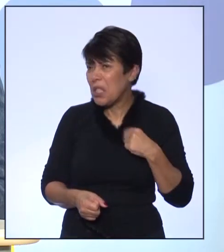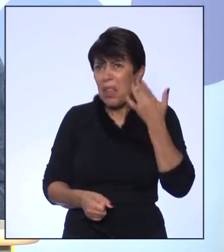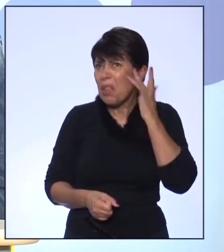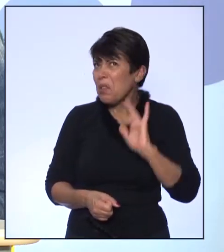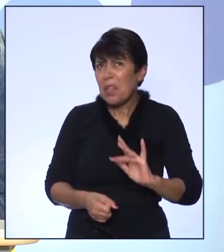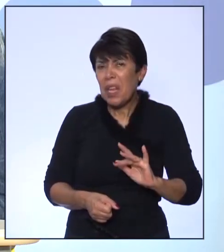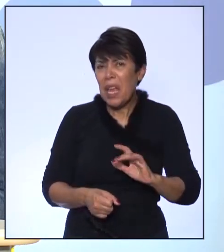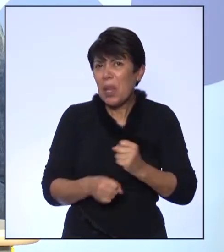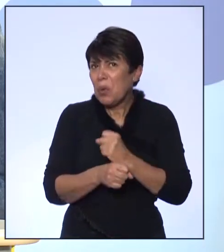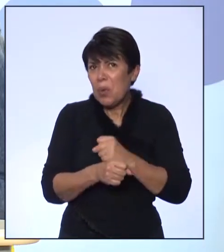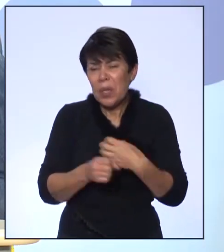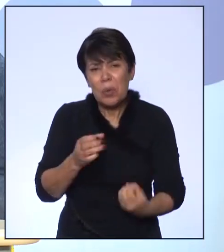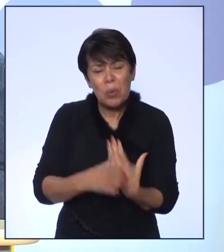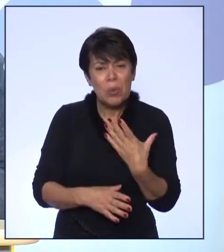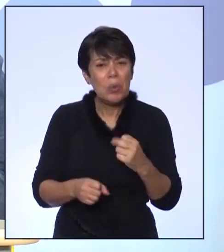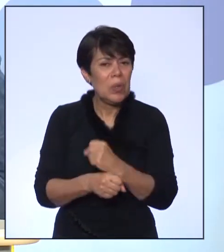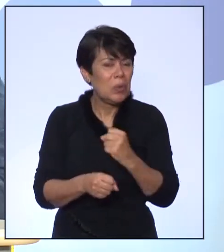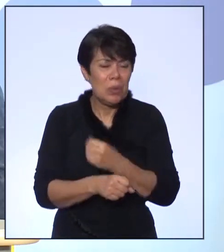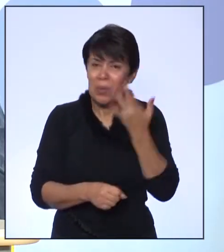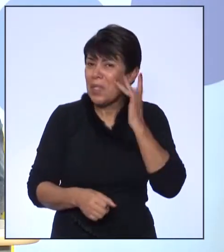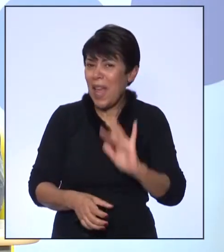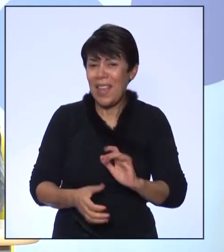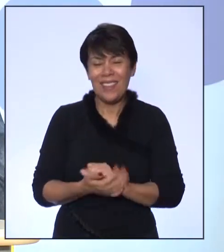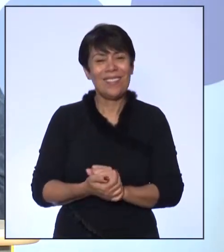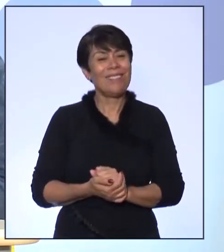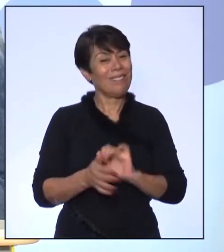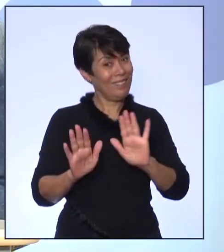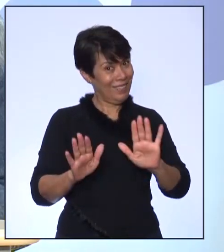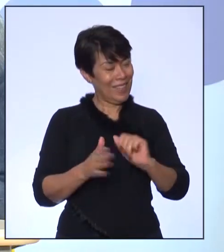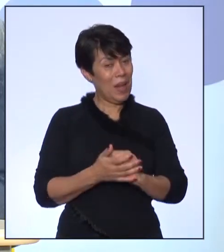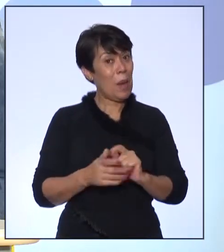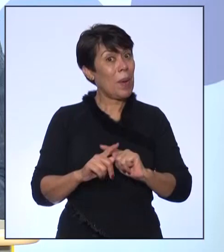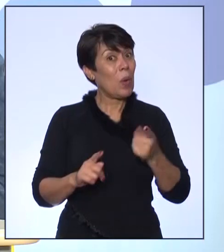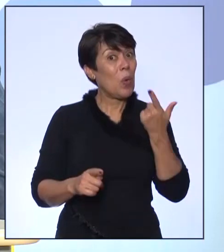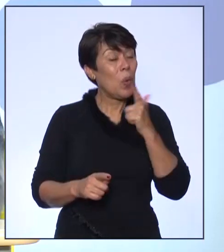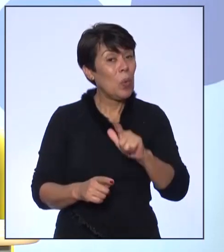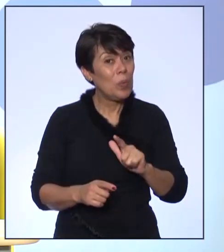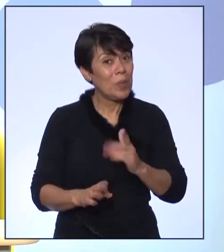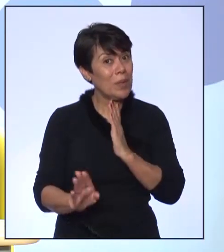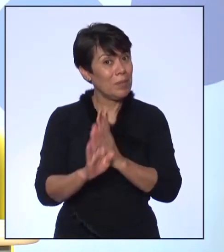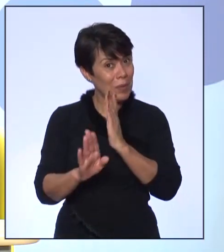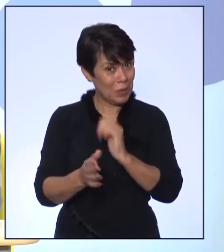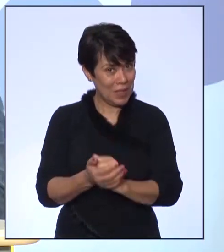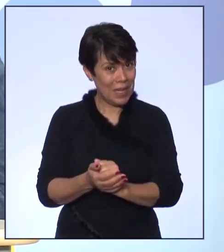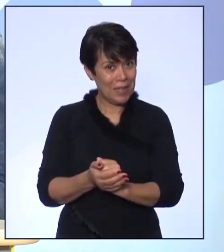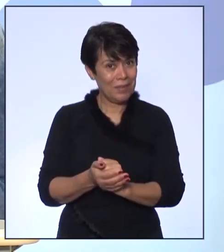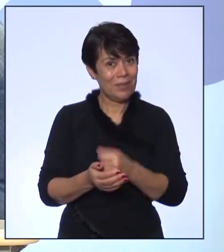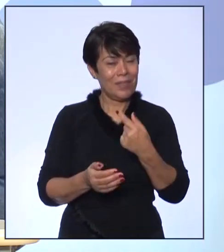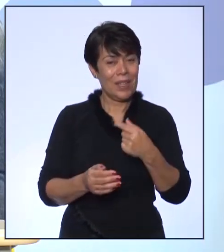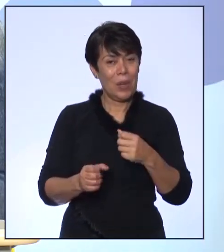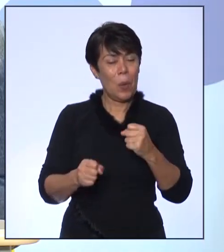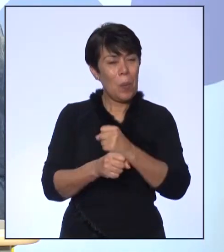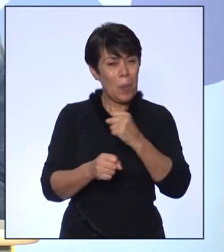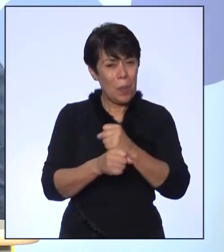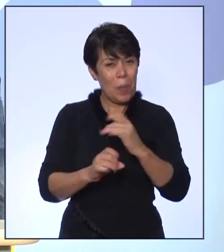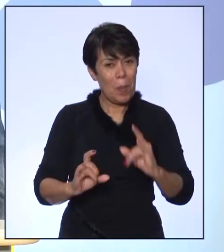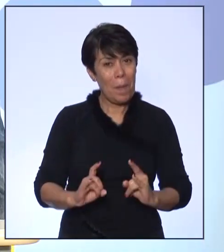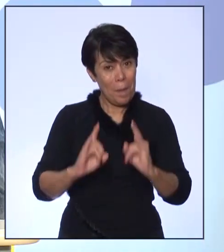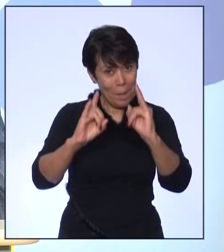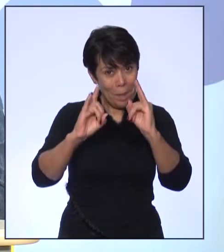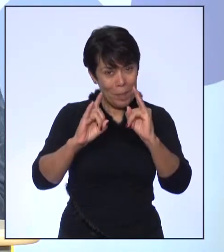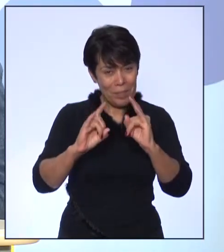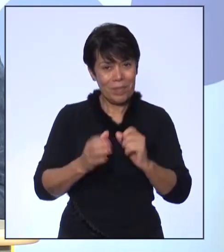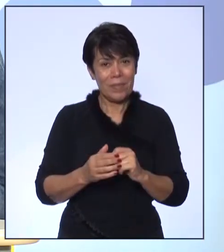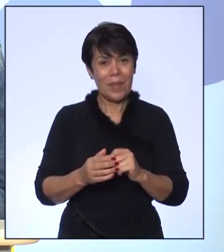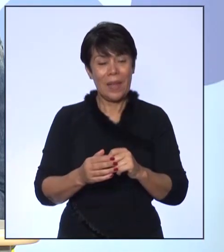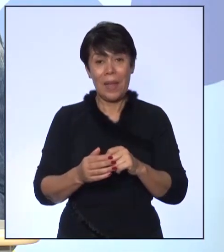sei. Então, gente, para que vocês consigam descobrir esses dados sobre a instituição de ensino que você está estudando,